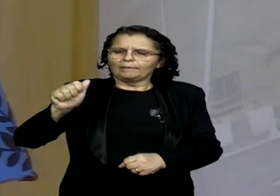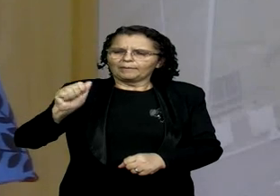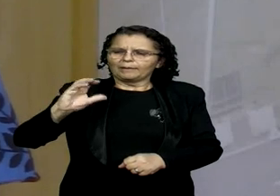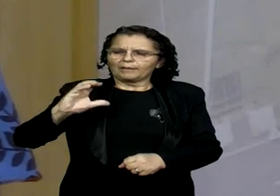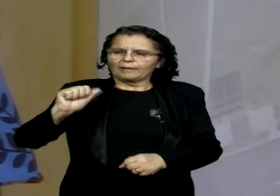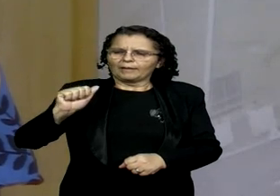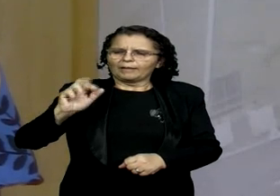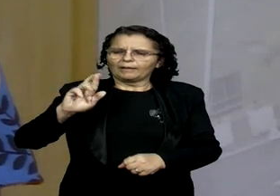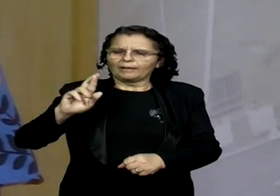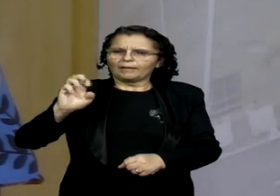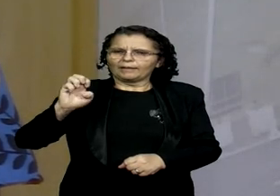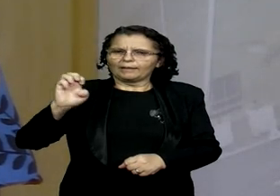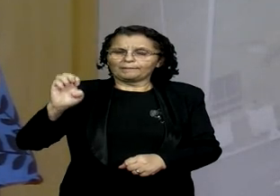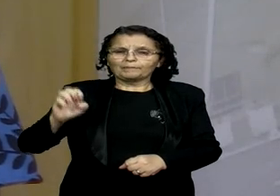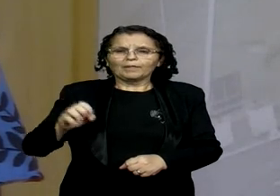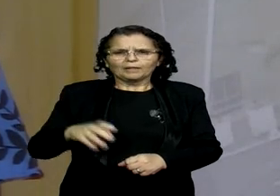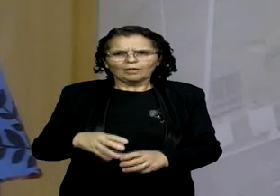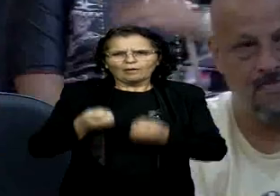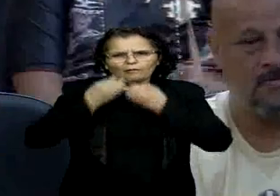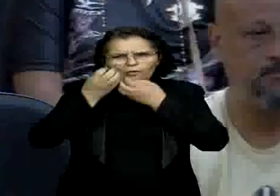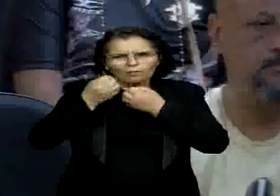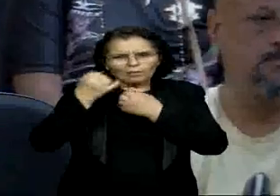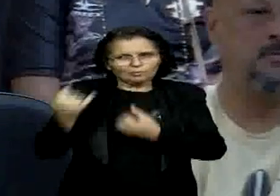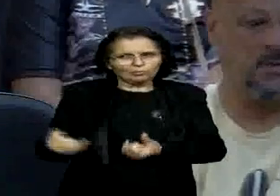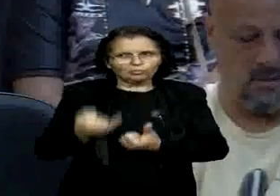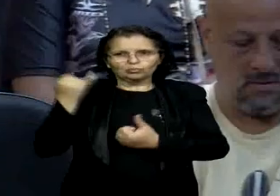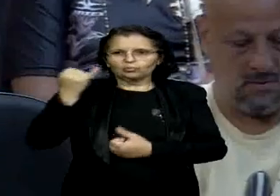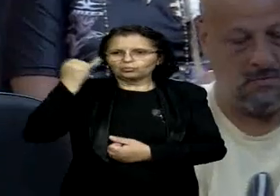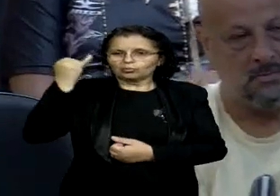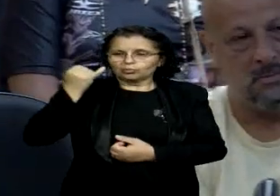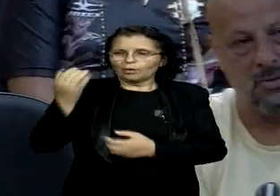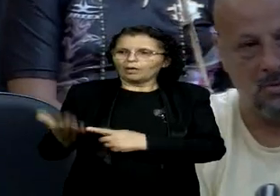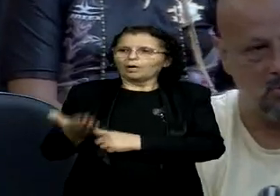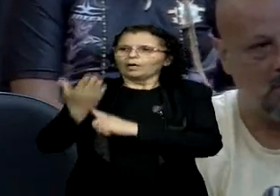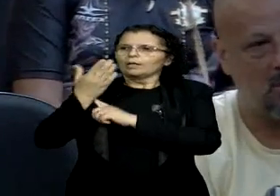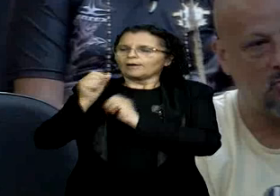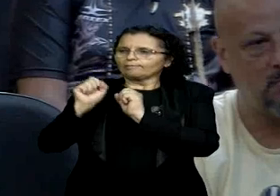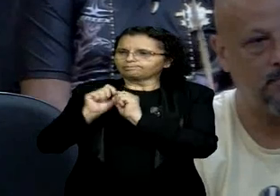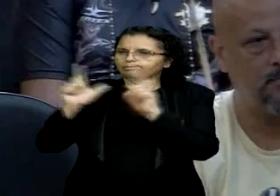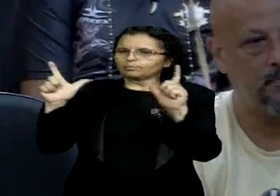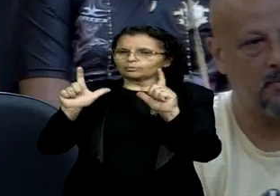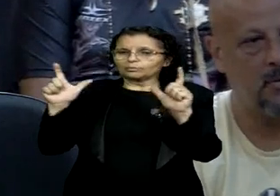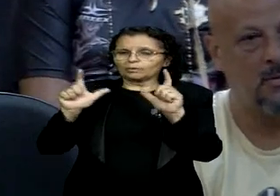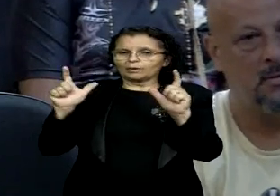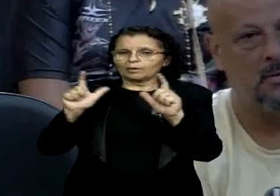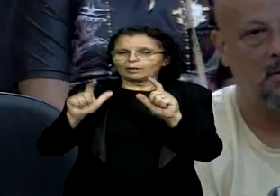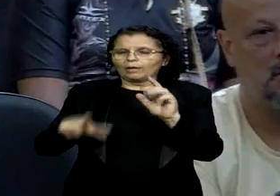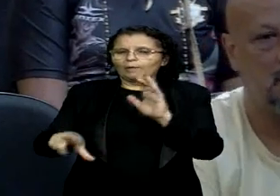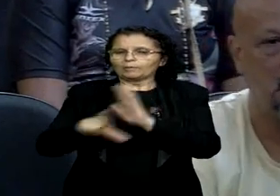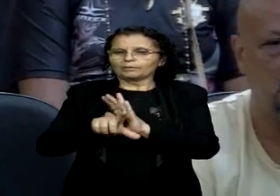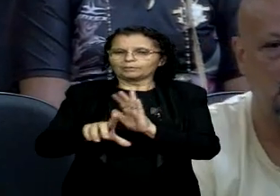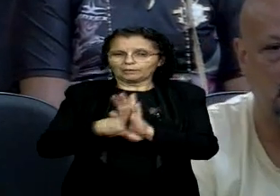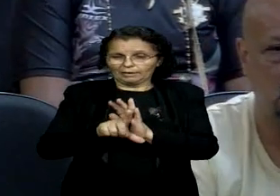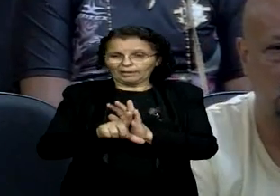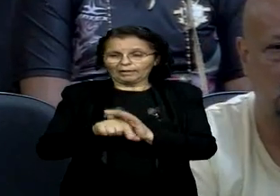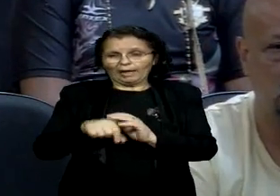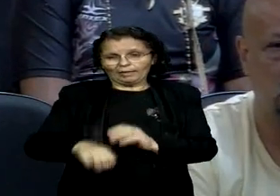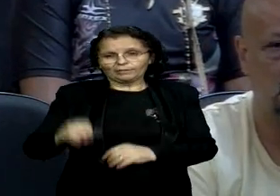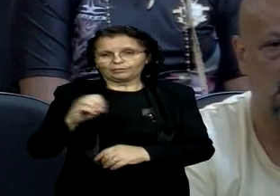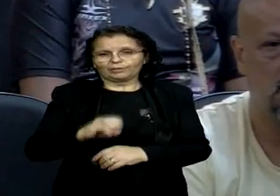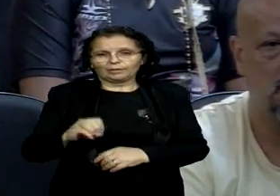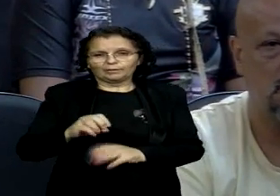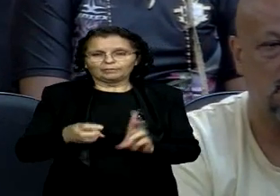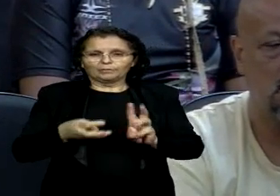Osasco, com dados riquíssimos que nos ajudaram, inclusive, a embasar o projeto de lei para os povos indígenas de